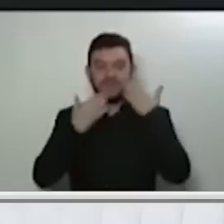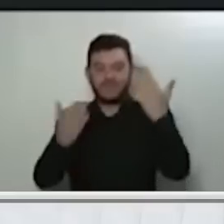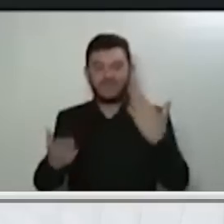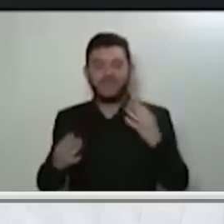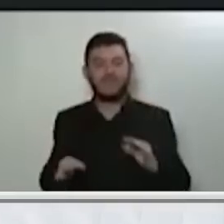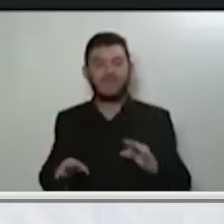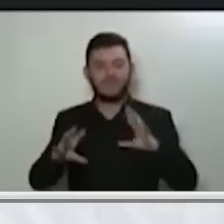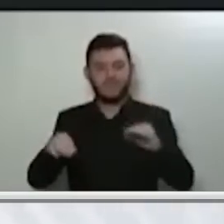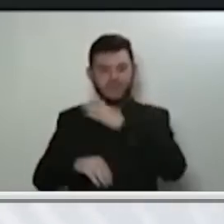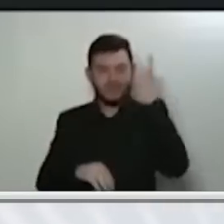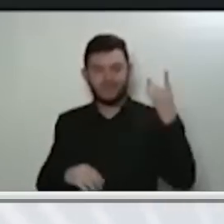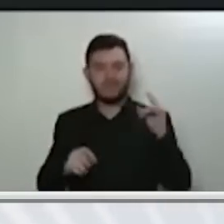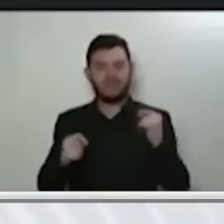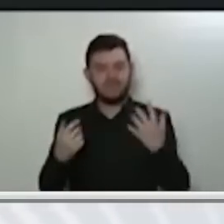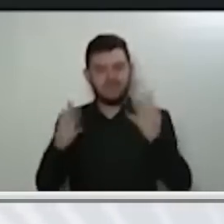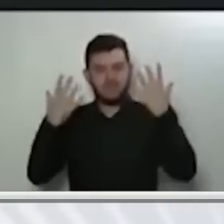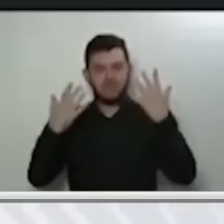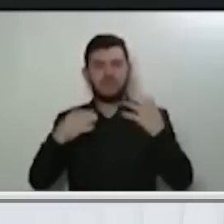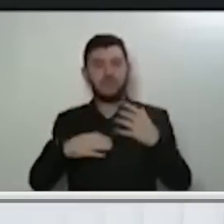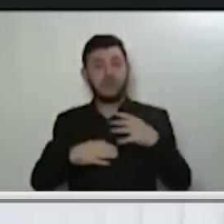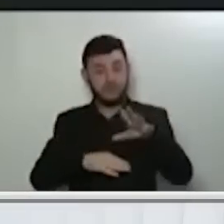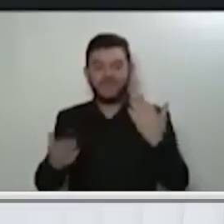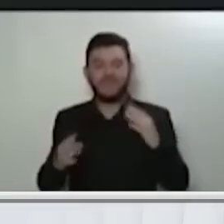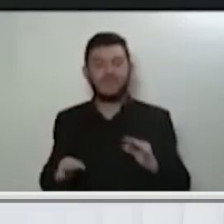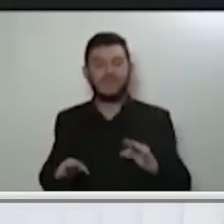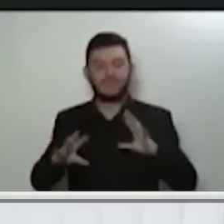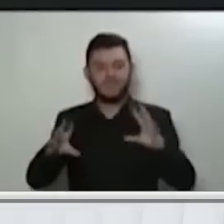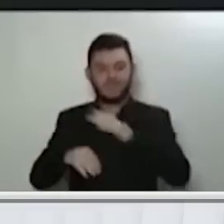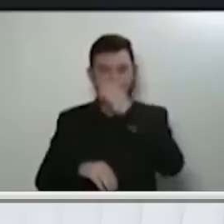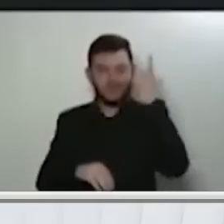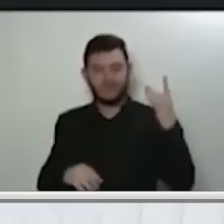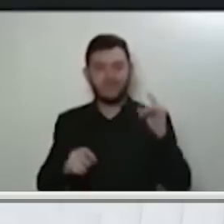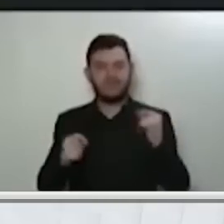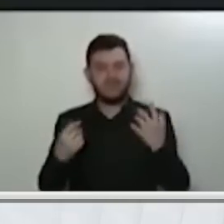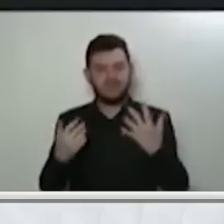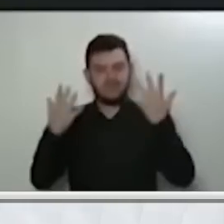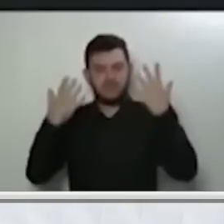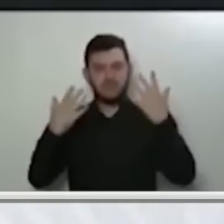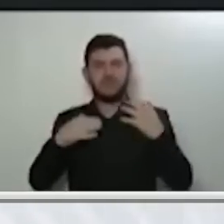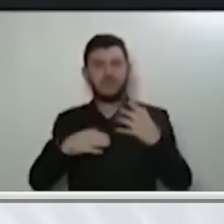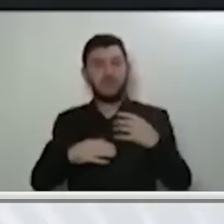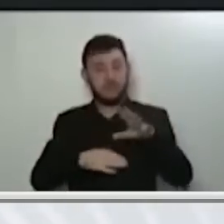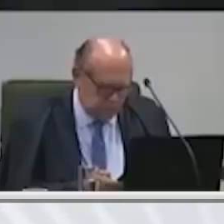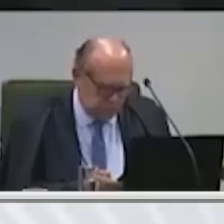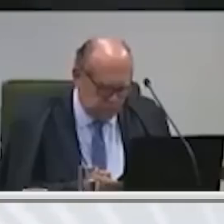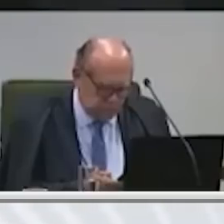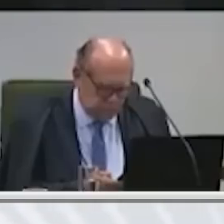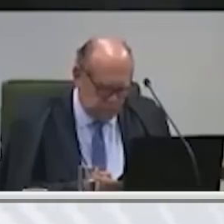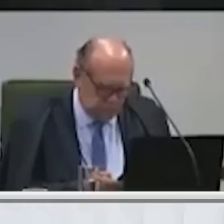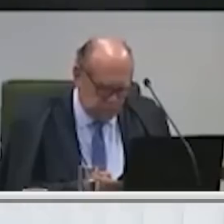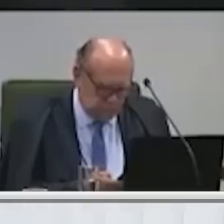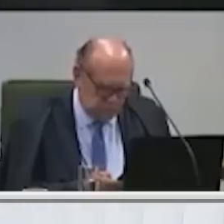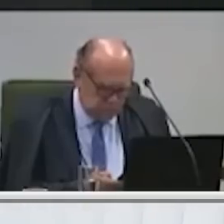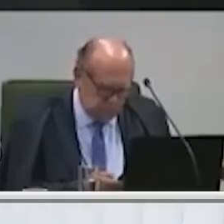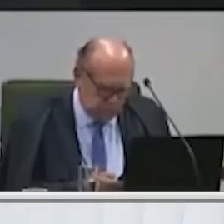transparente e assim eu fiz. Só que é muito para a gente vê assim que no, na época